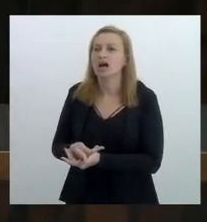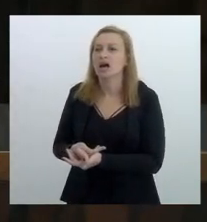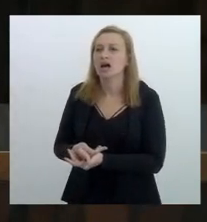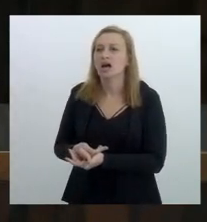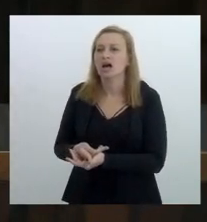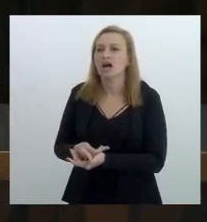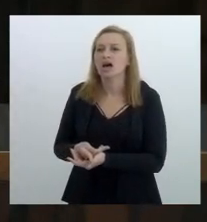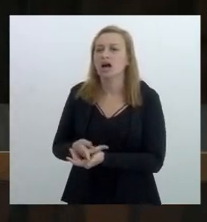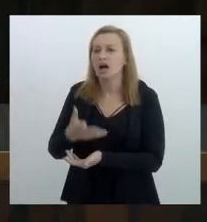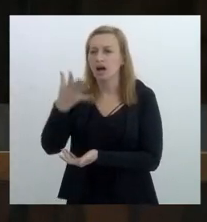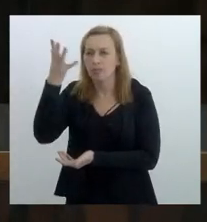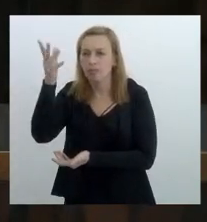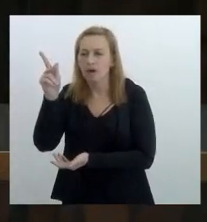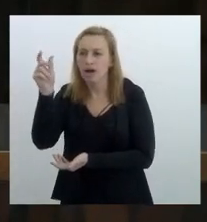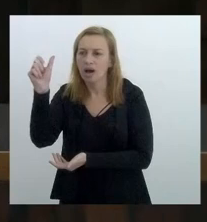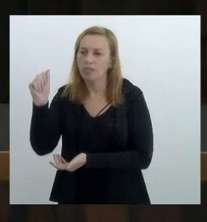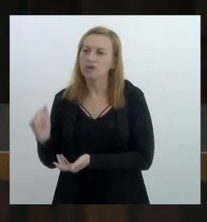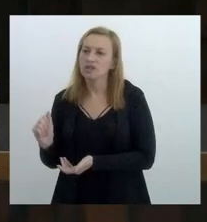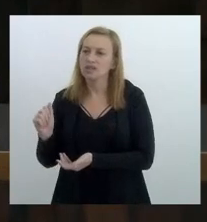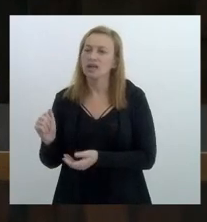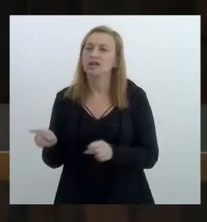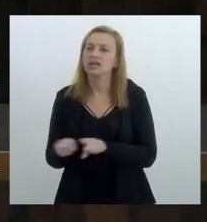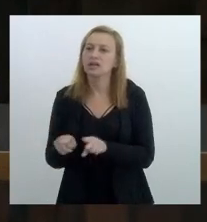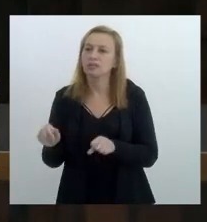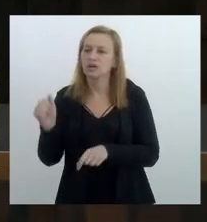e pensionistas do Rio Previdência.